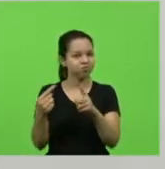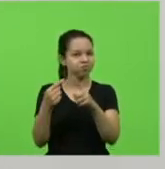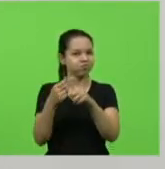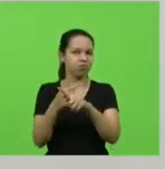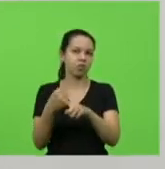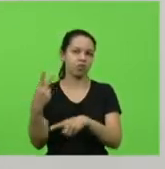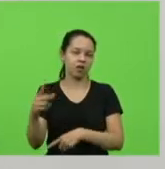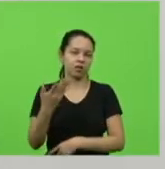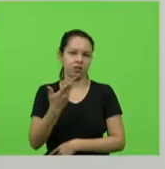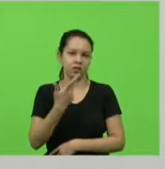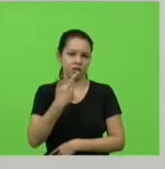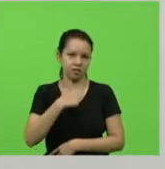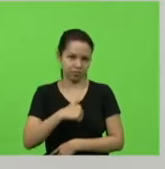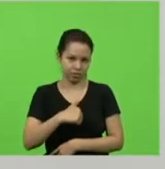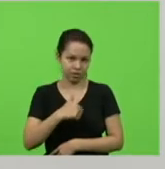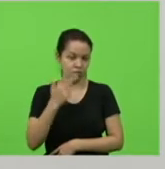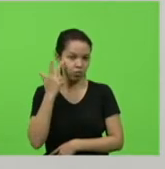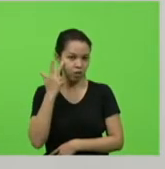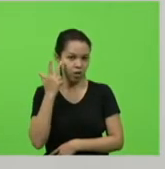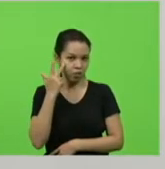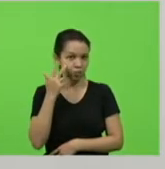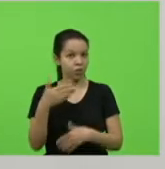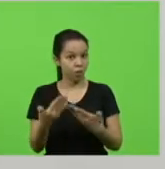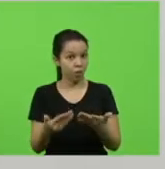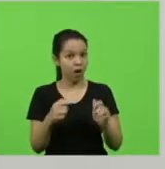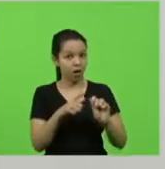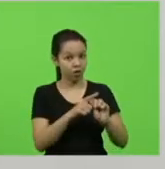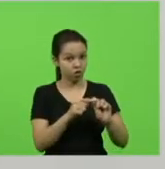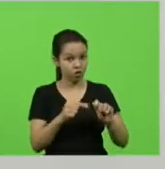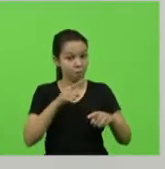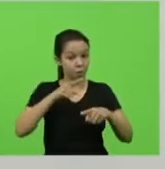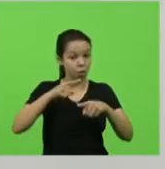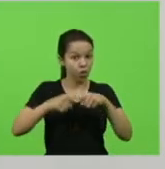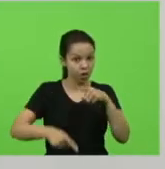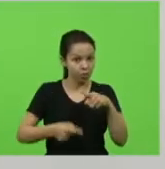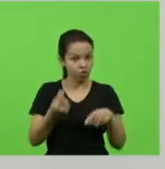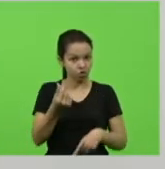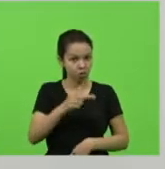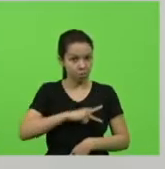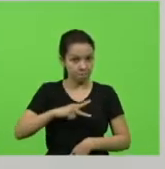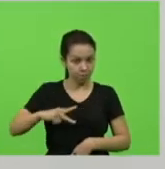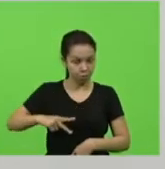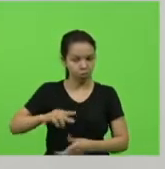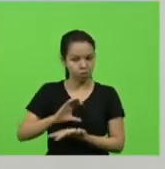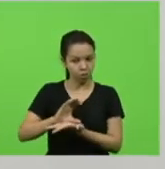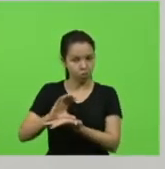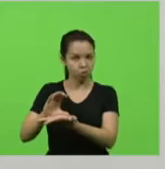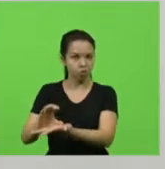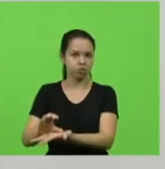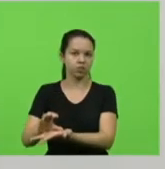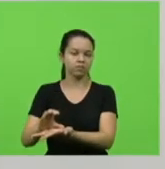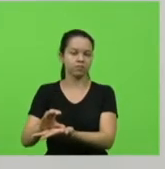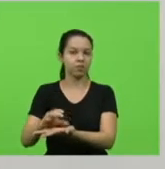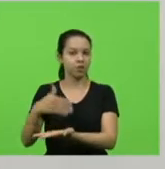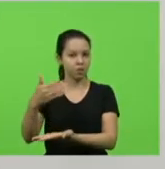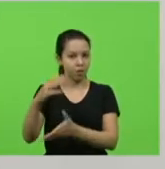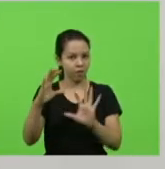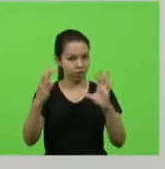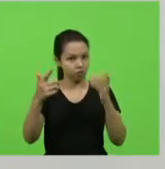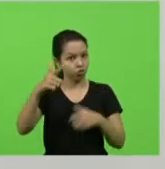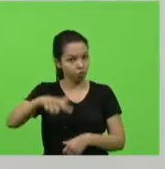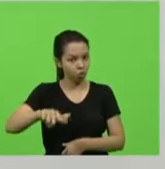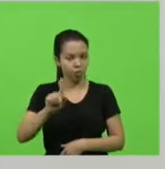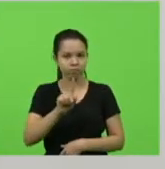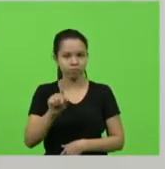artigo proíbe a utilização de verbas públicas para que esses eventos não voltem a se repetir. Os outros artigos seguem